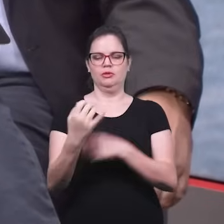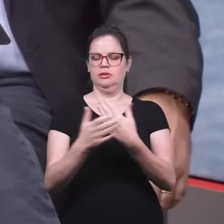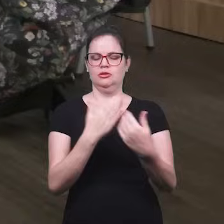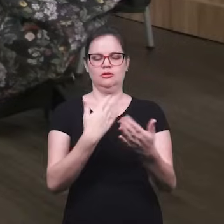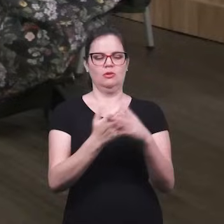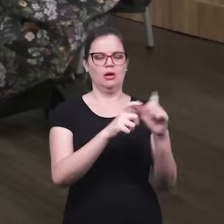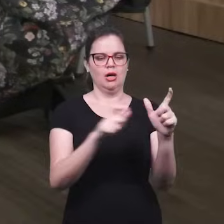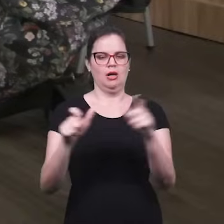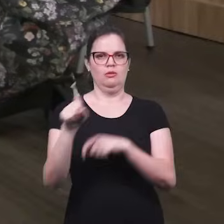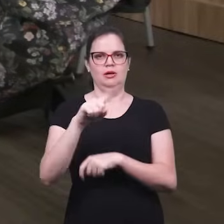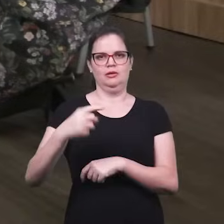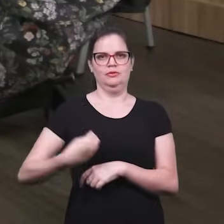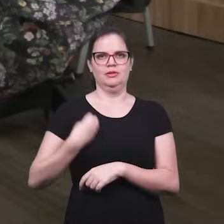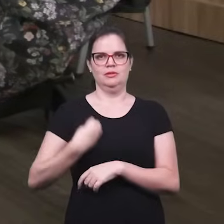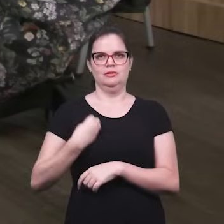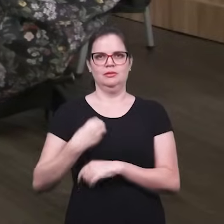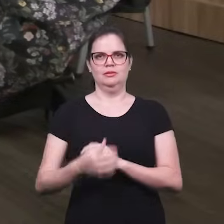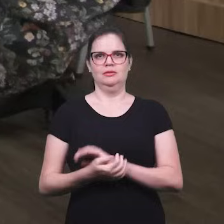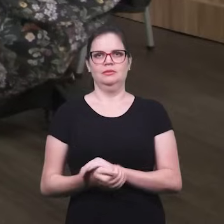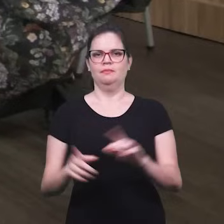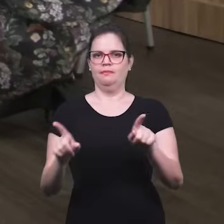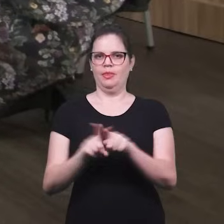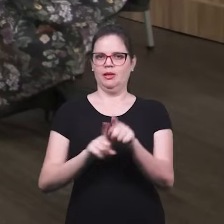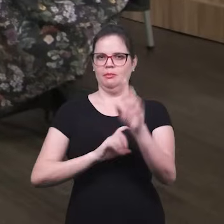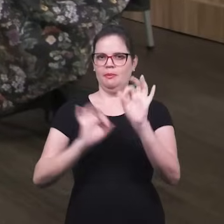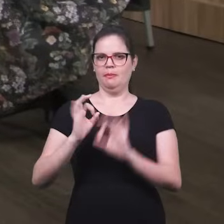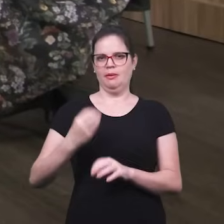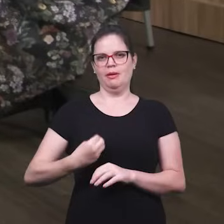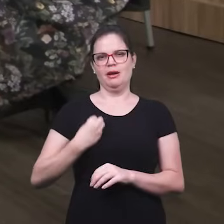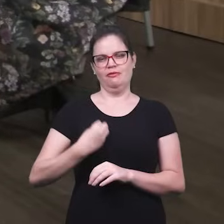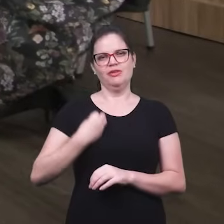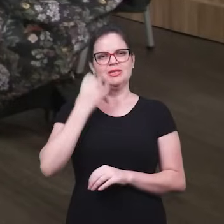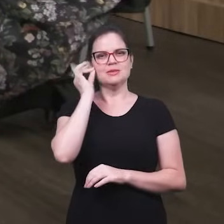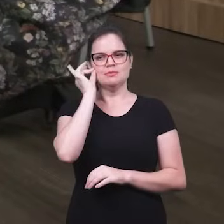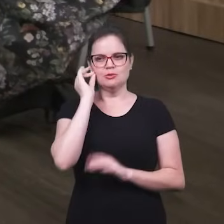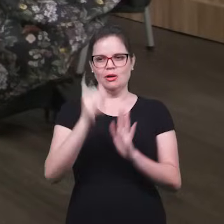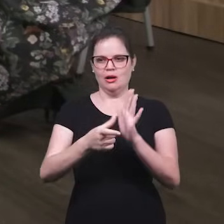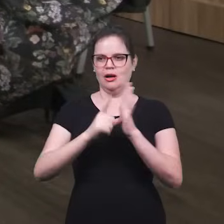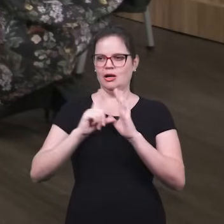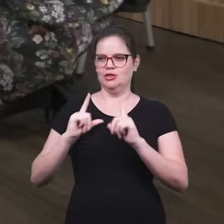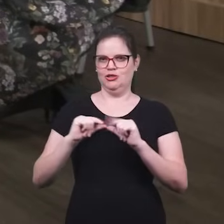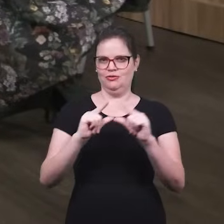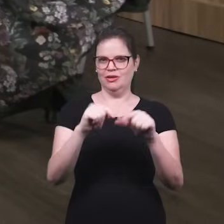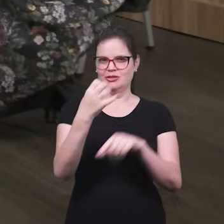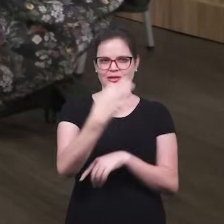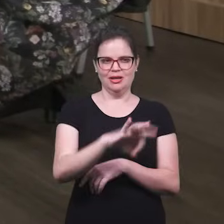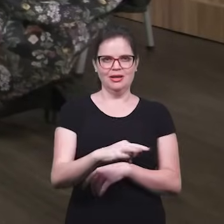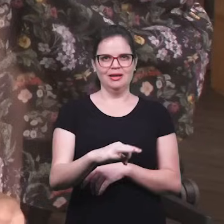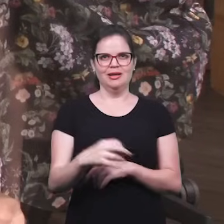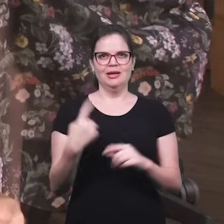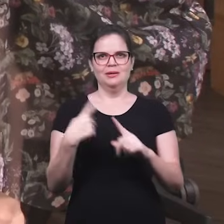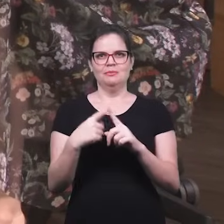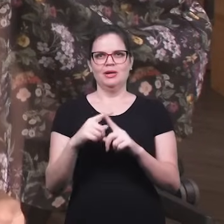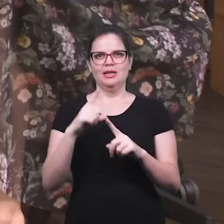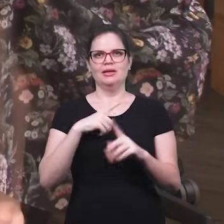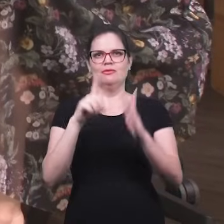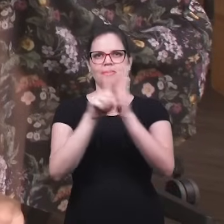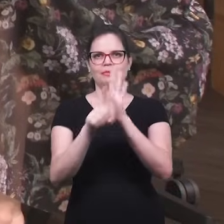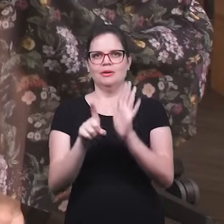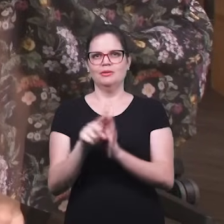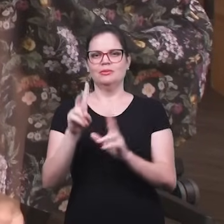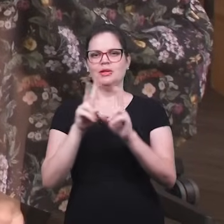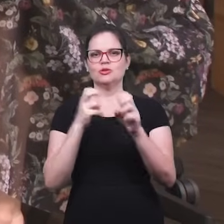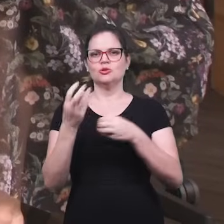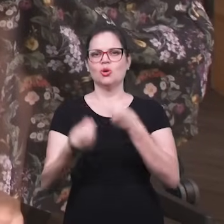você estiver. Amém. E também um preparo espiritual antes de viajar, né, pastor Daniel? Porque a gente falou que tiveram perguntas sobre